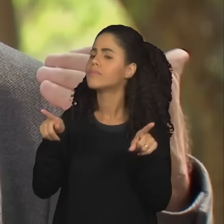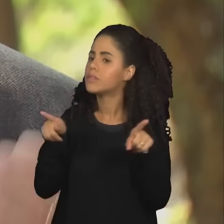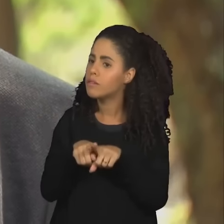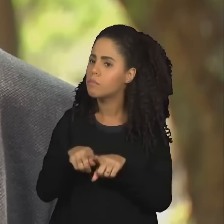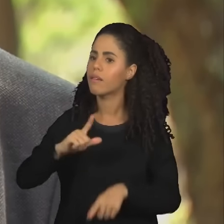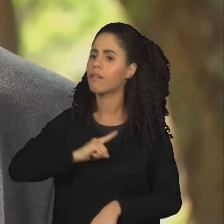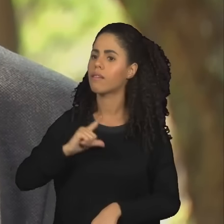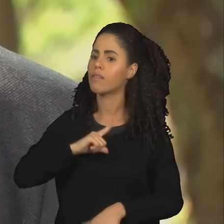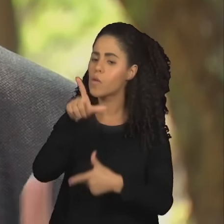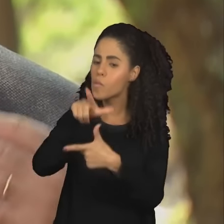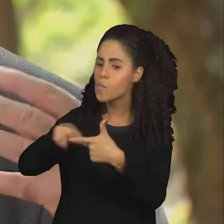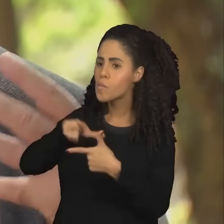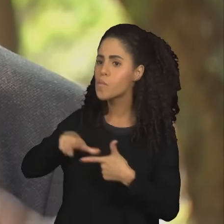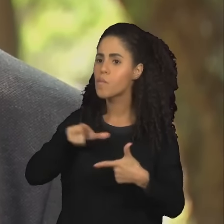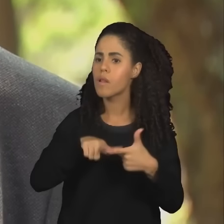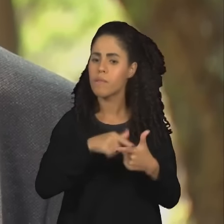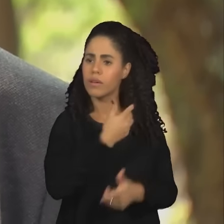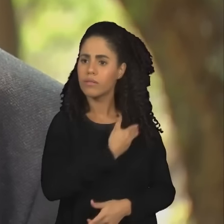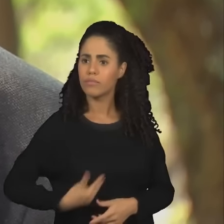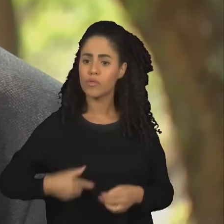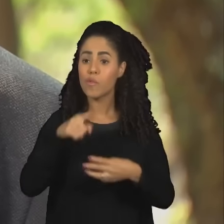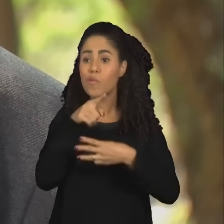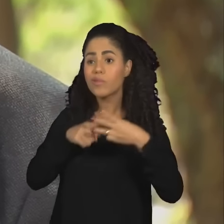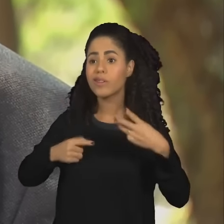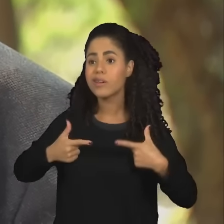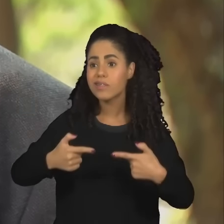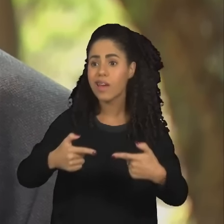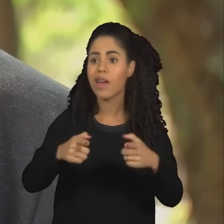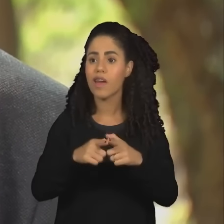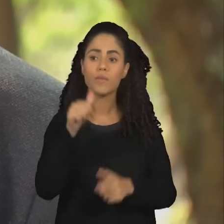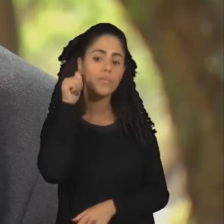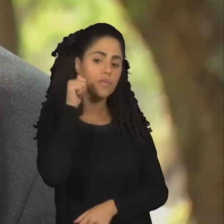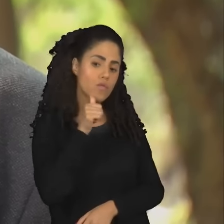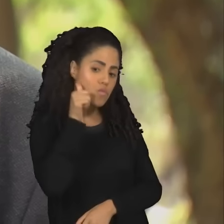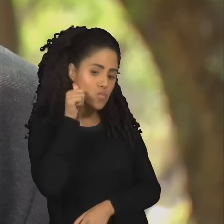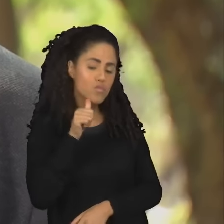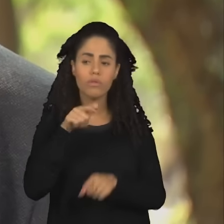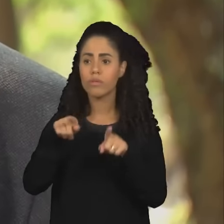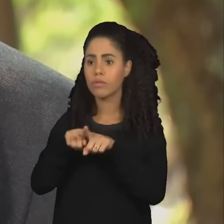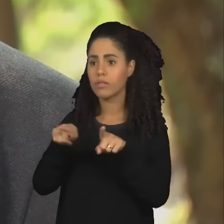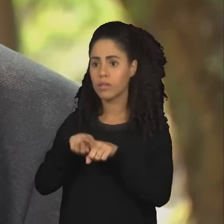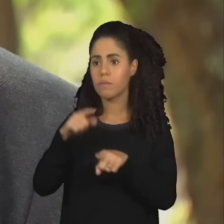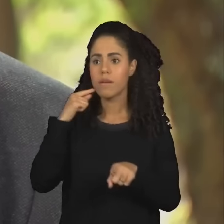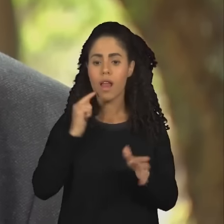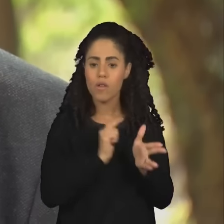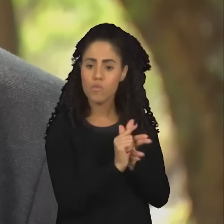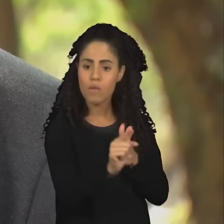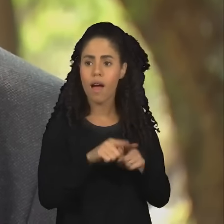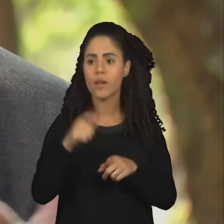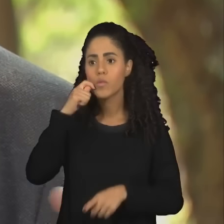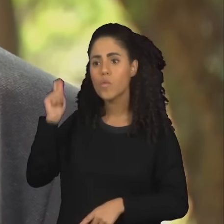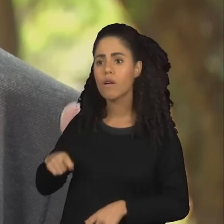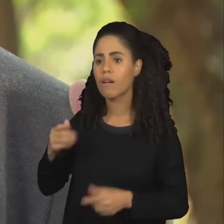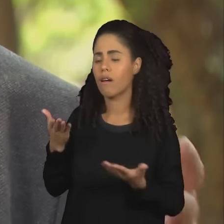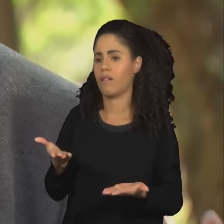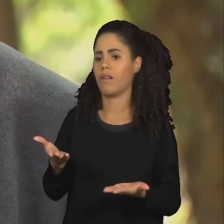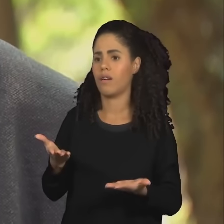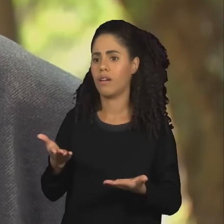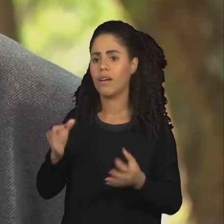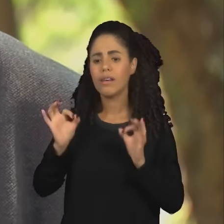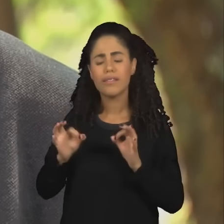temos uma crise geopolítica com 3 guerras no Sudão, no Oriente Médio e na Ucrânia, que